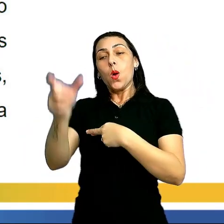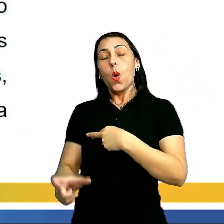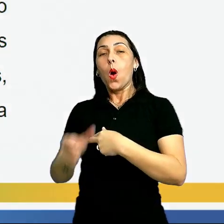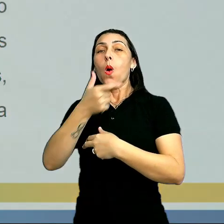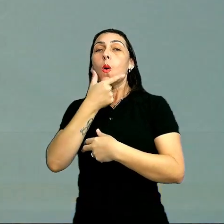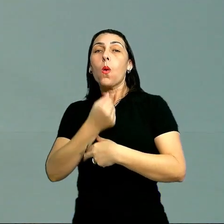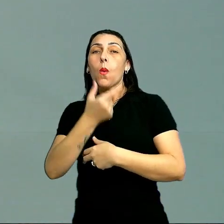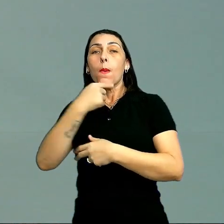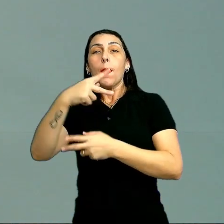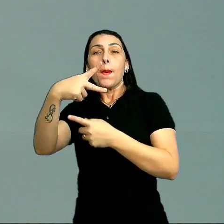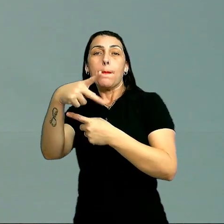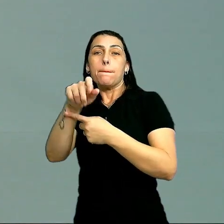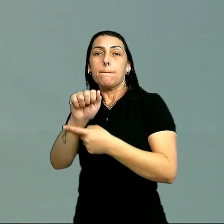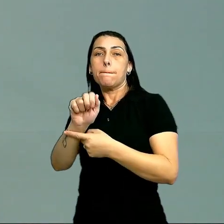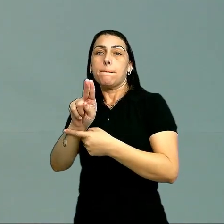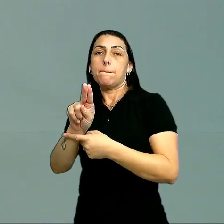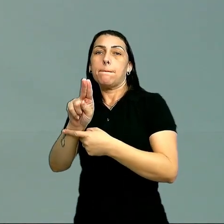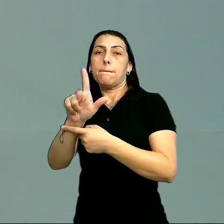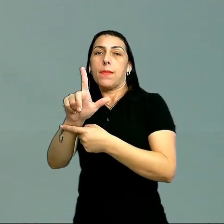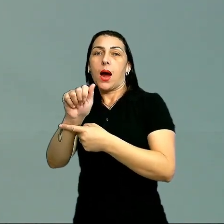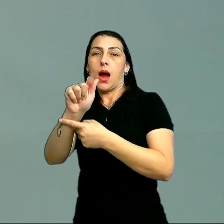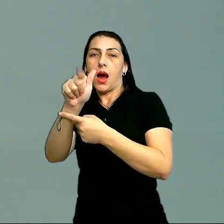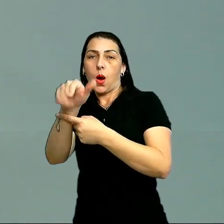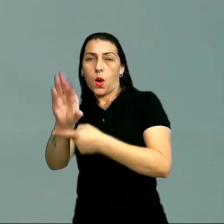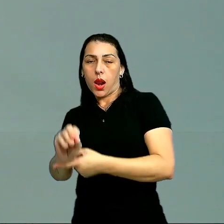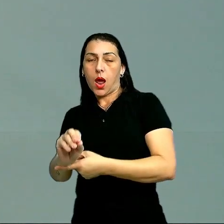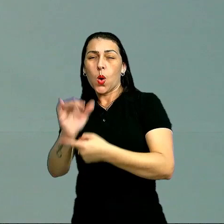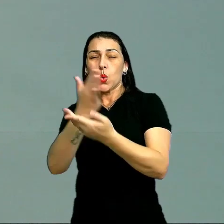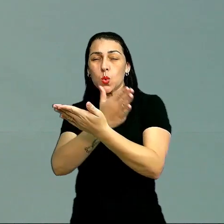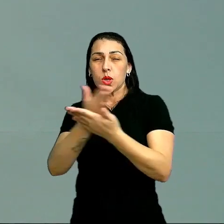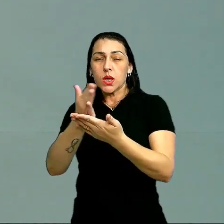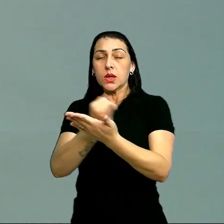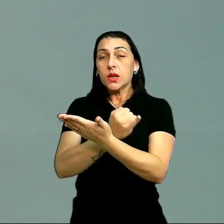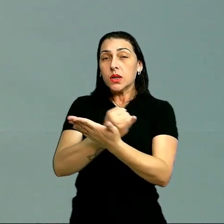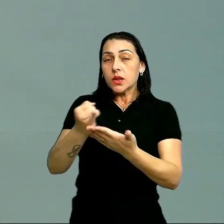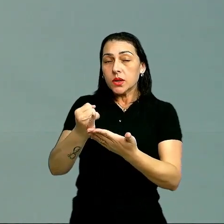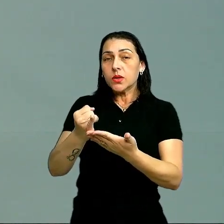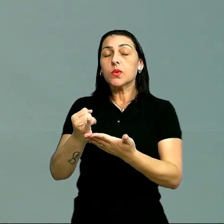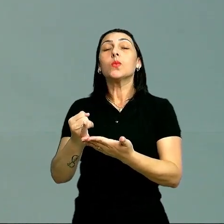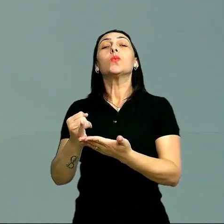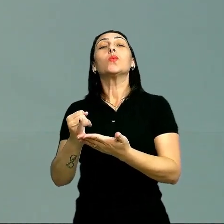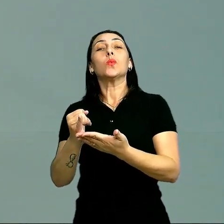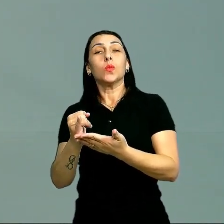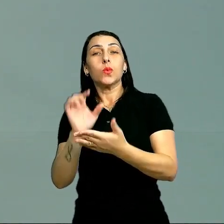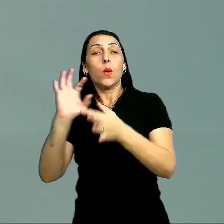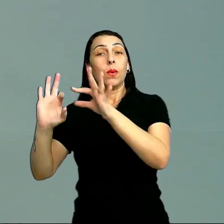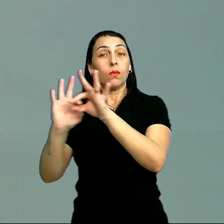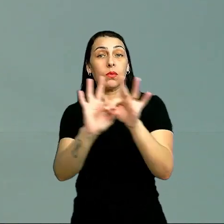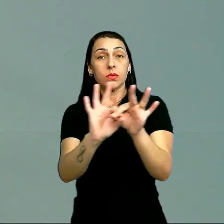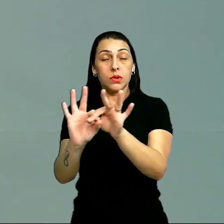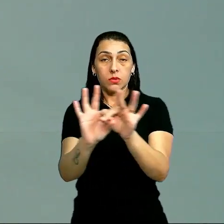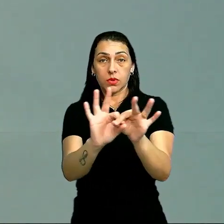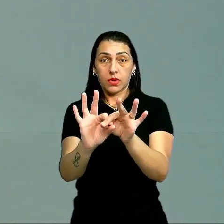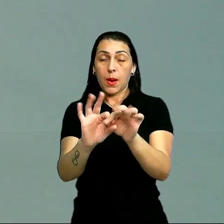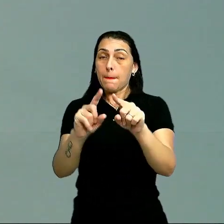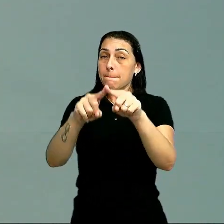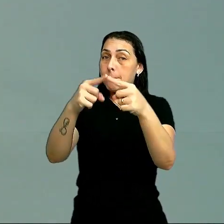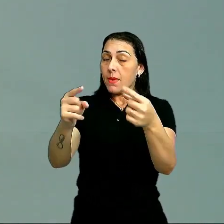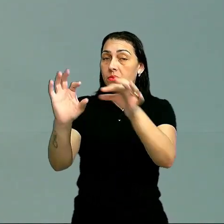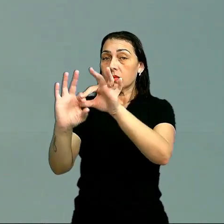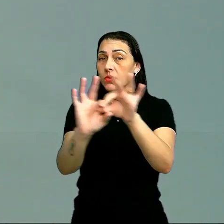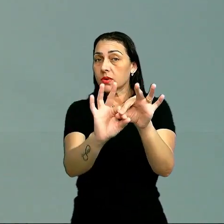jogador. Observe aí, gente, que nós temos aí no início da nossa introdução uma contextualização, mas é